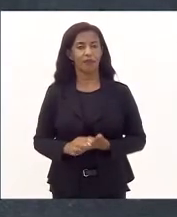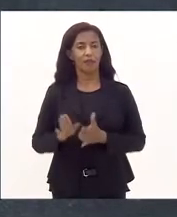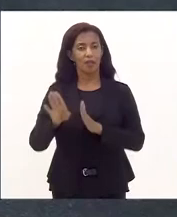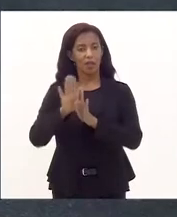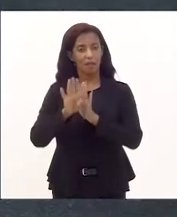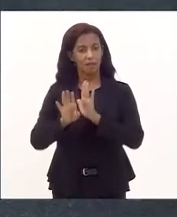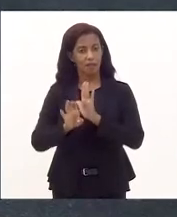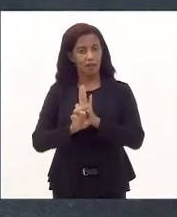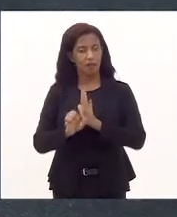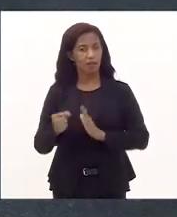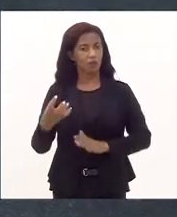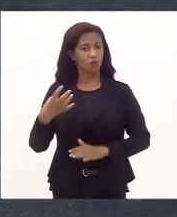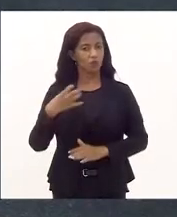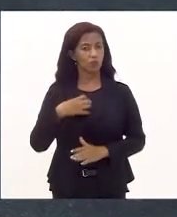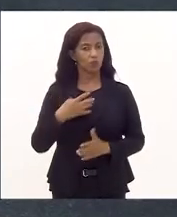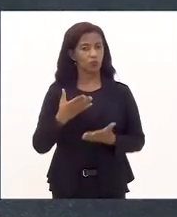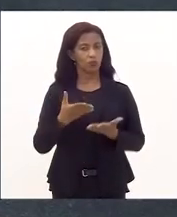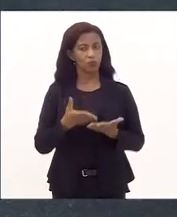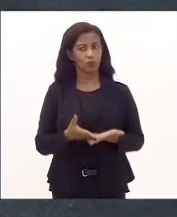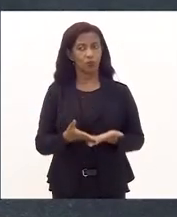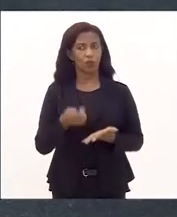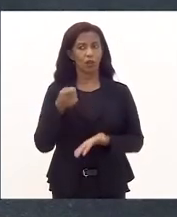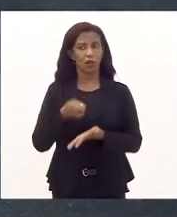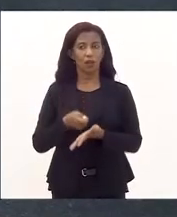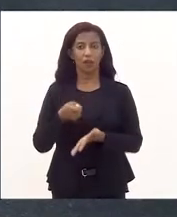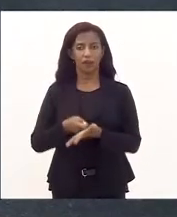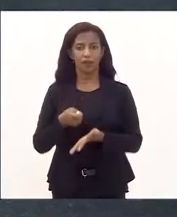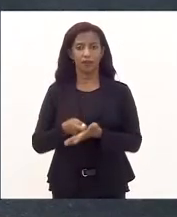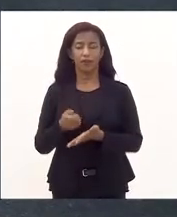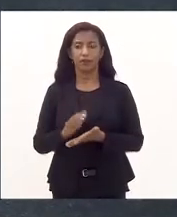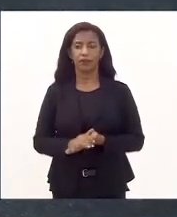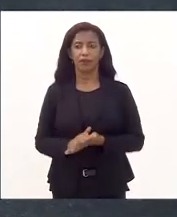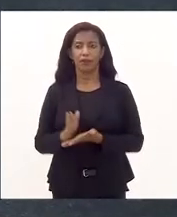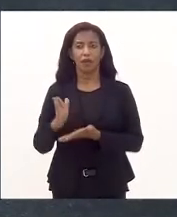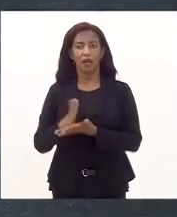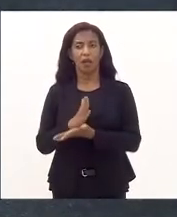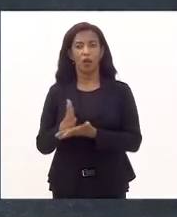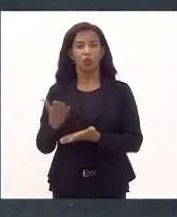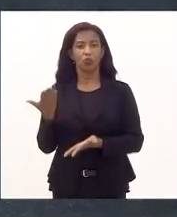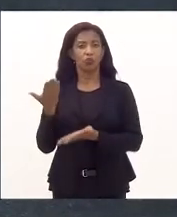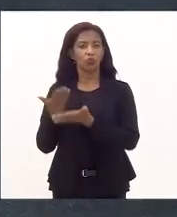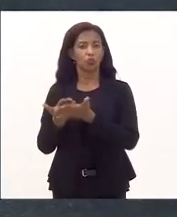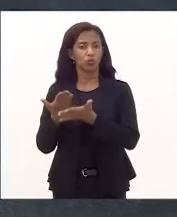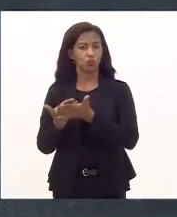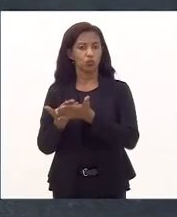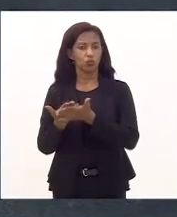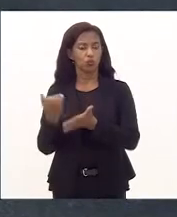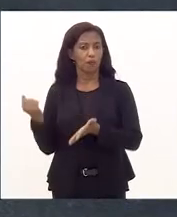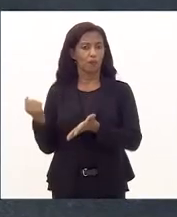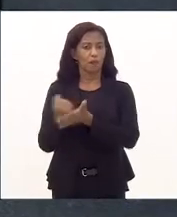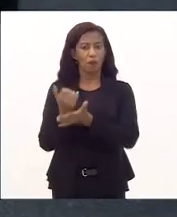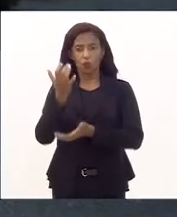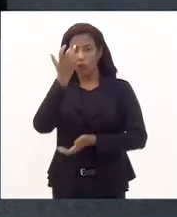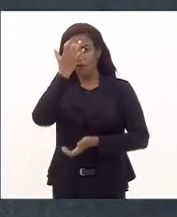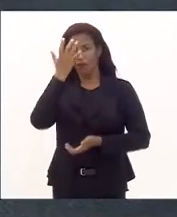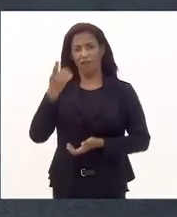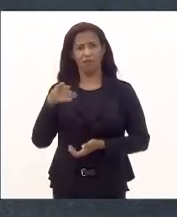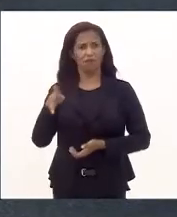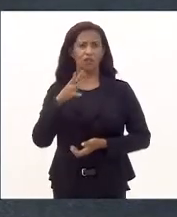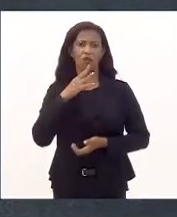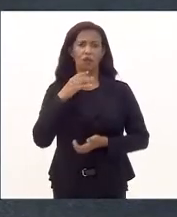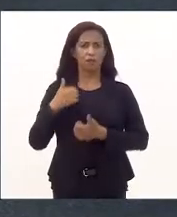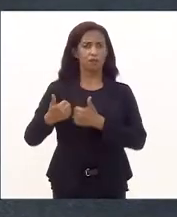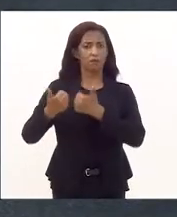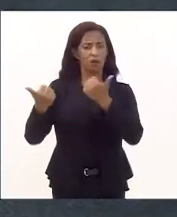emendas no sentido de garantir algum estudo de impacto. Não é fácil nesse caso, Luiz Paulo, você conhece a matéria melhor do que